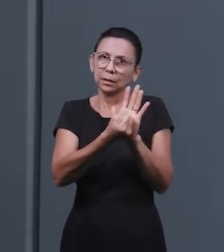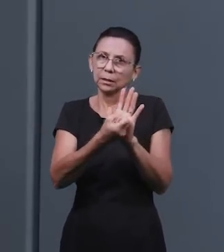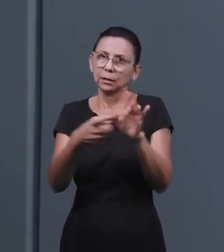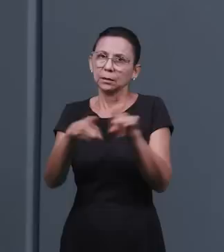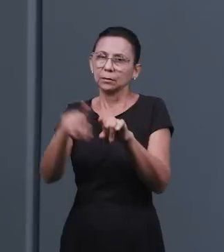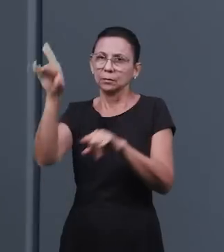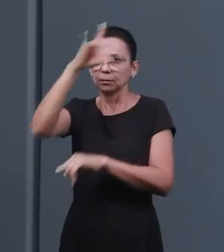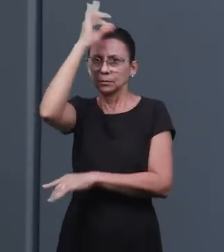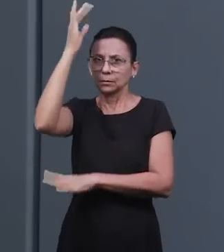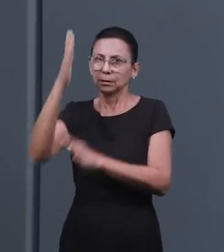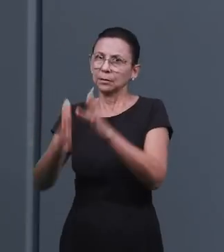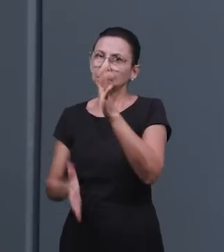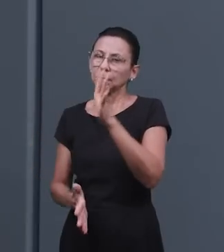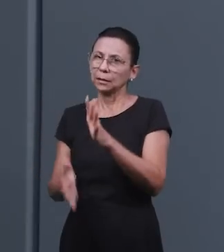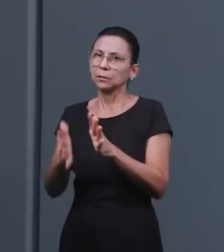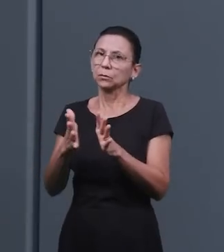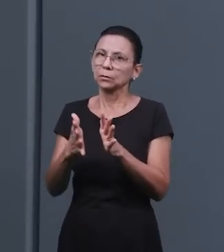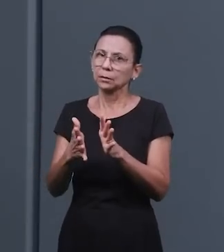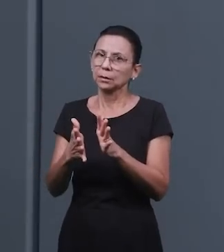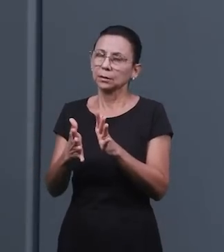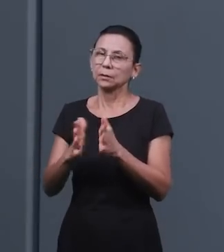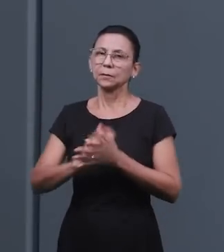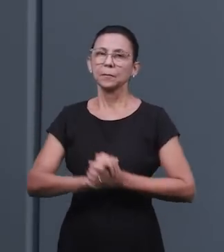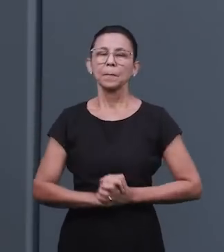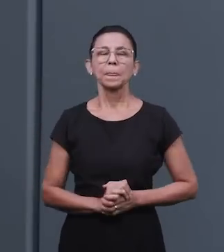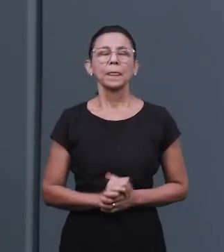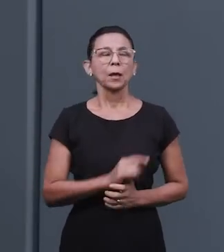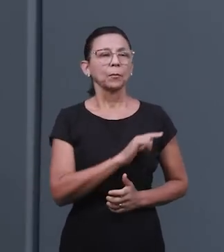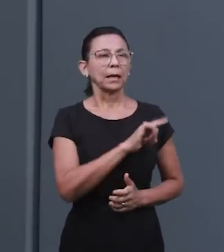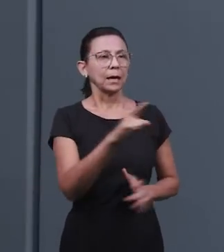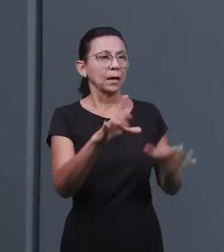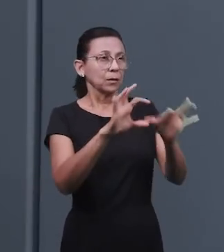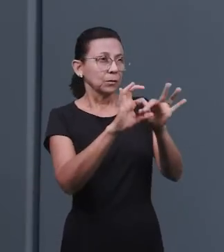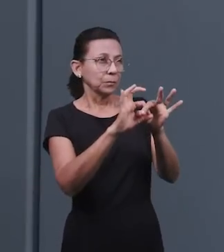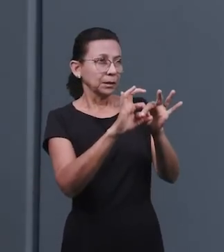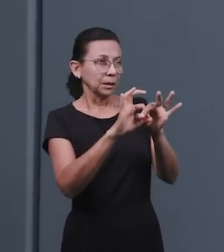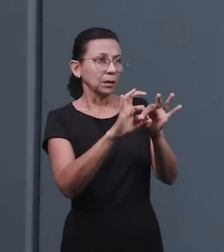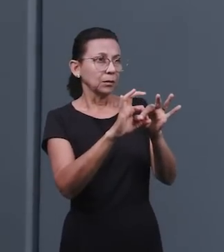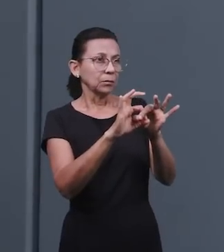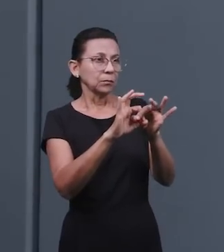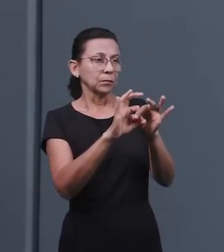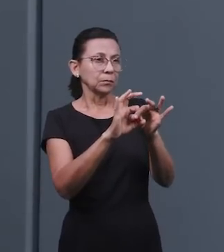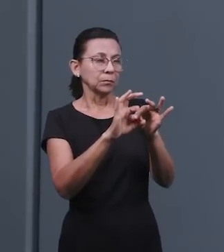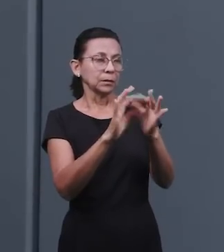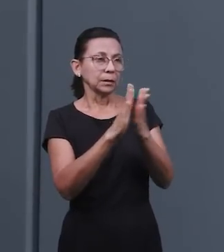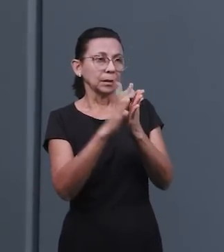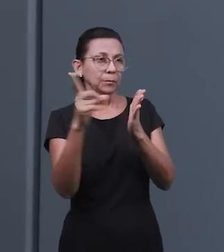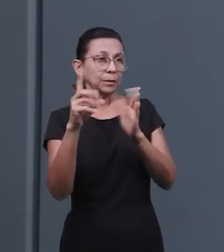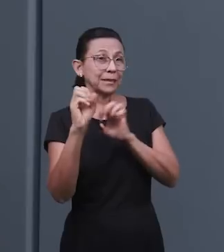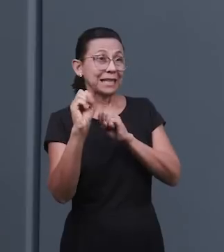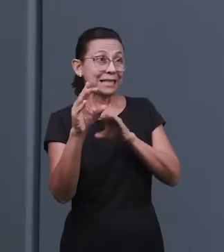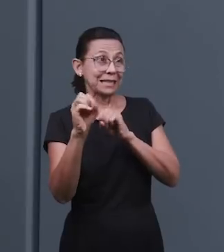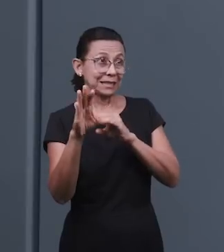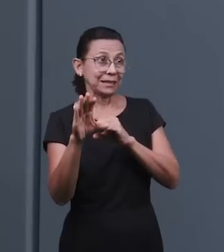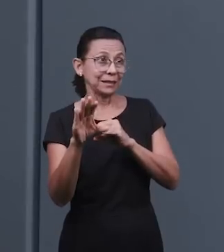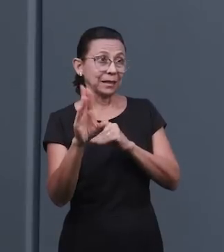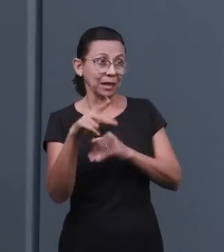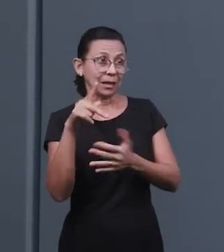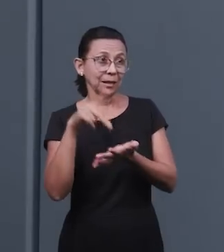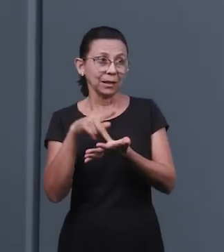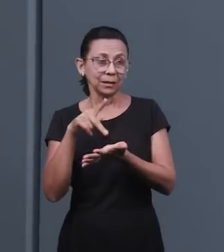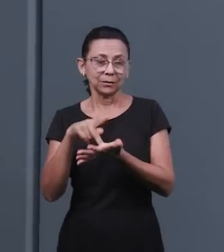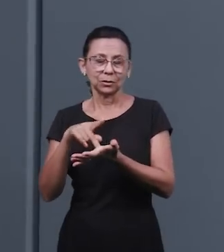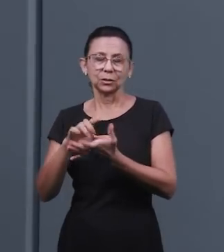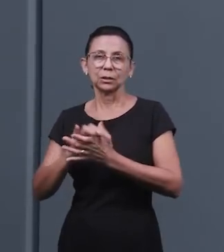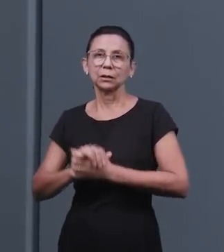Santo, estabeleceu um marco para que essa comunhão que você está falando, que é a comunhão bíblica, ela existisse, porque fazer o